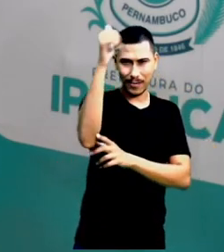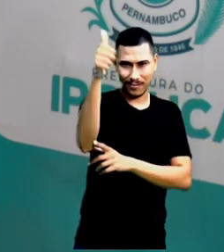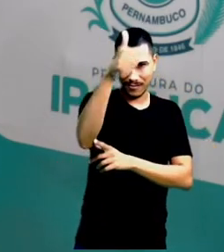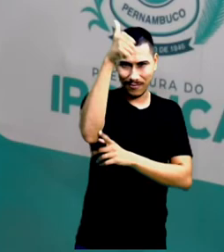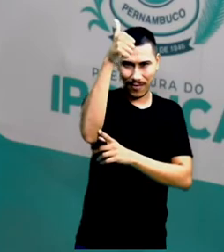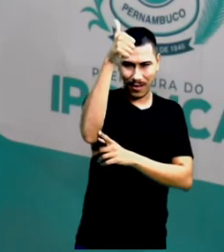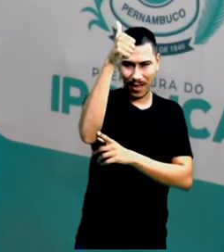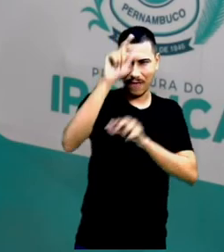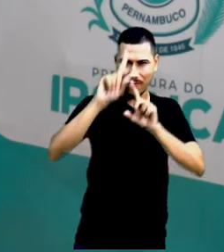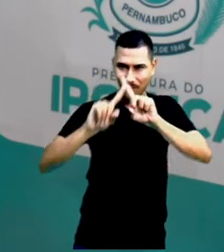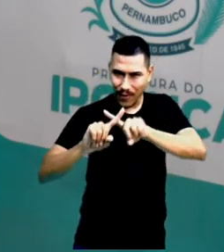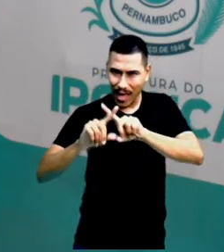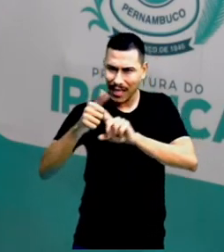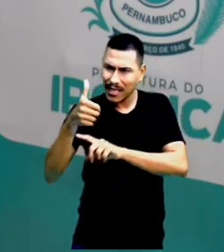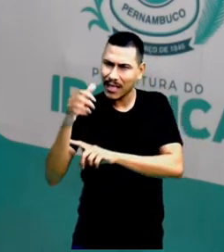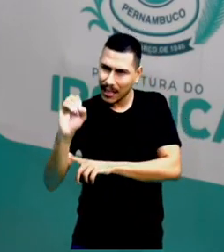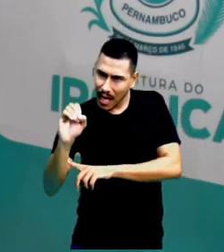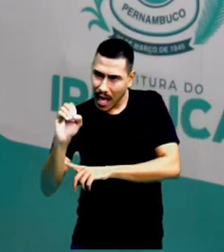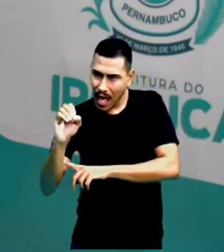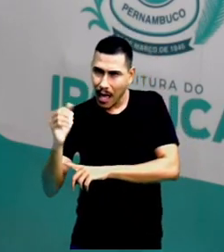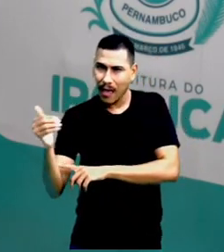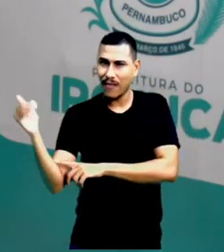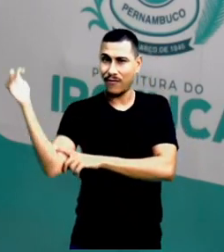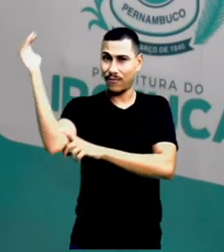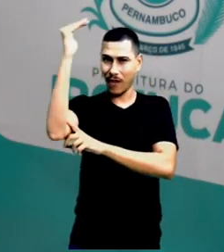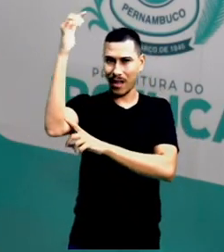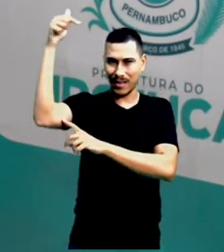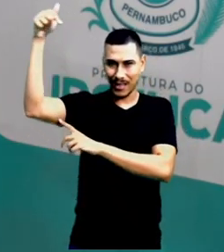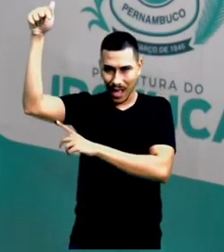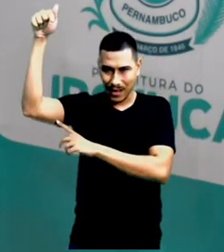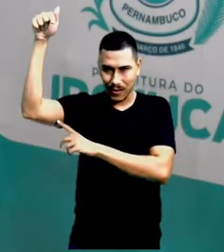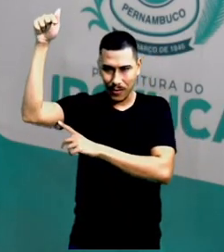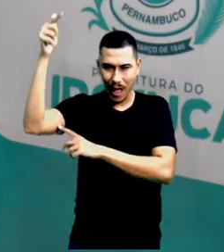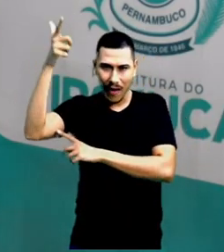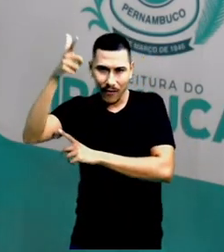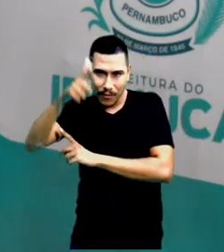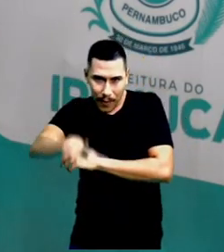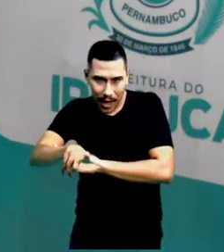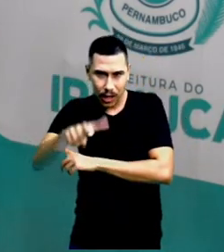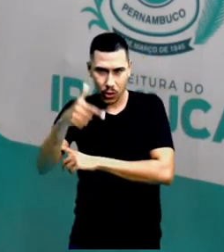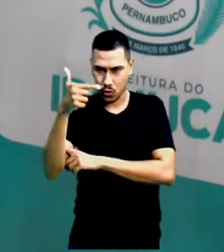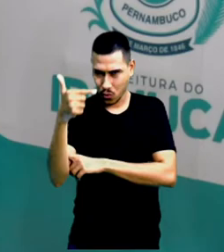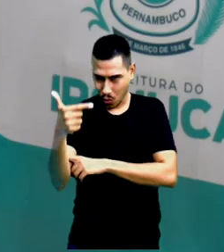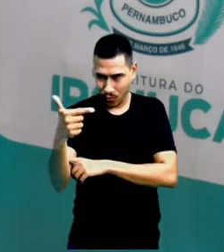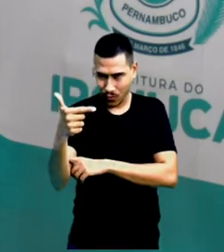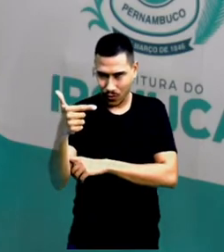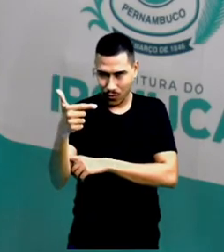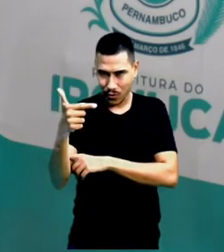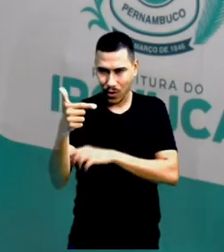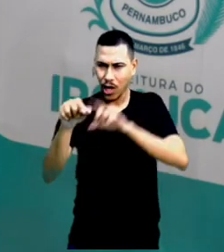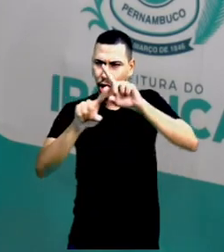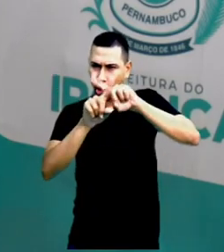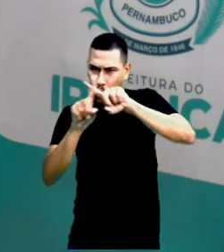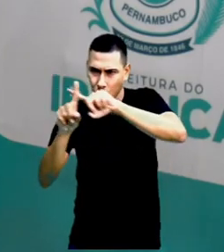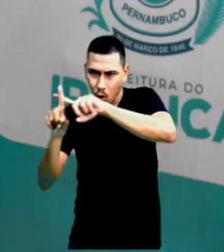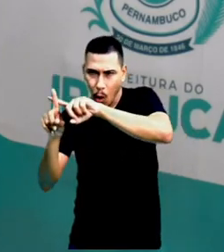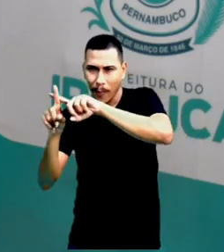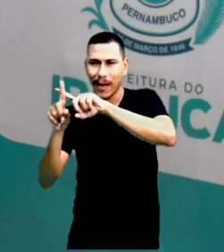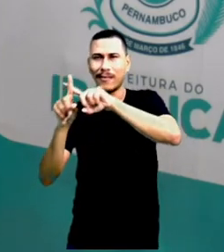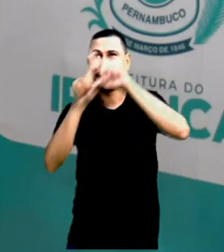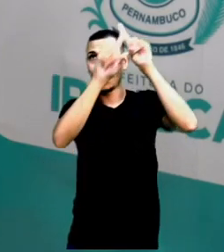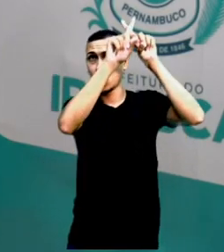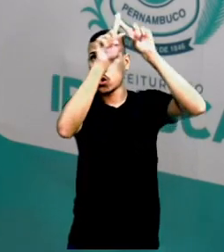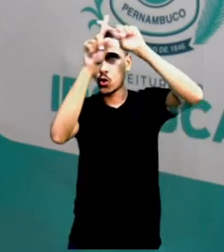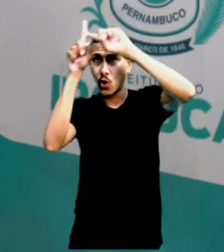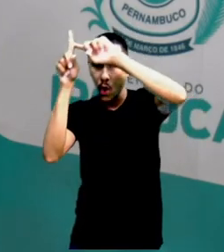potência, vezes 10 elevado à 7ª potência. Repete-se o 2 e soma os expoentes e